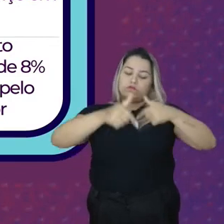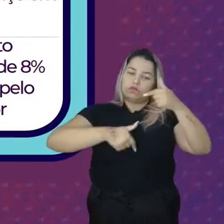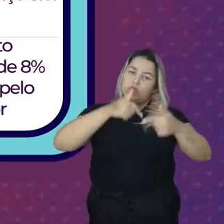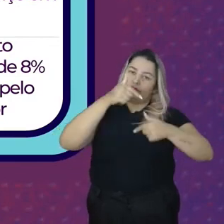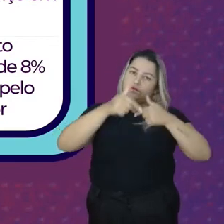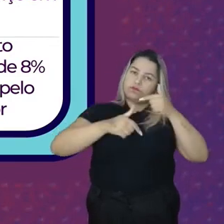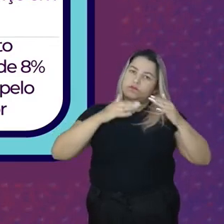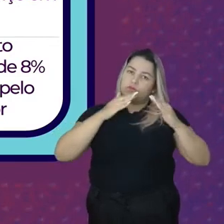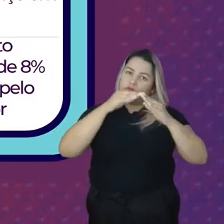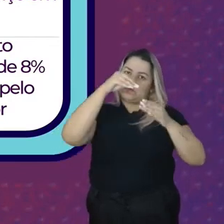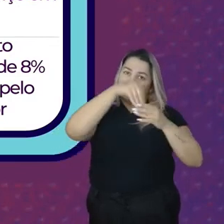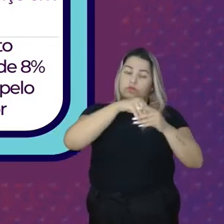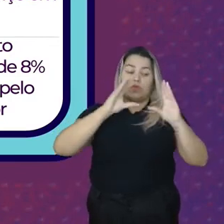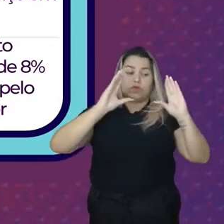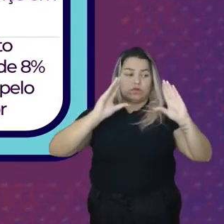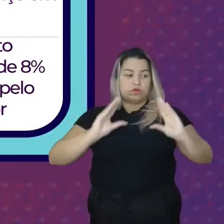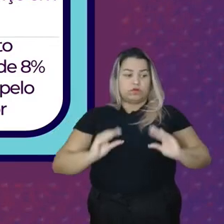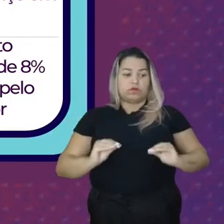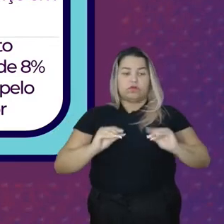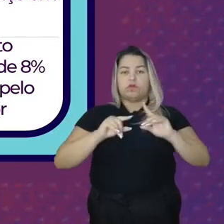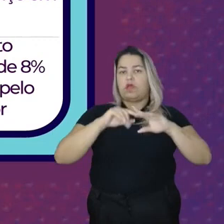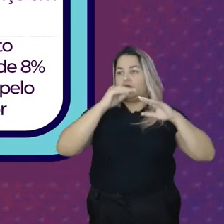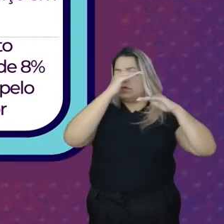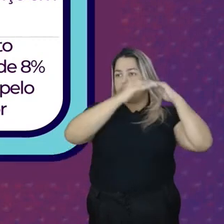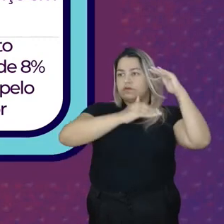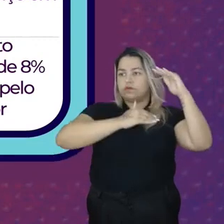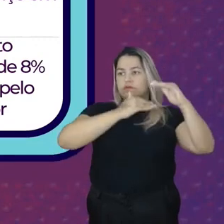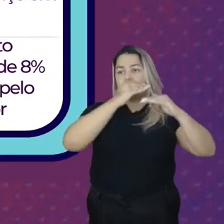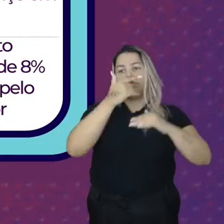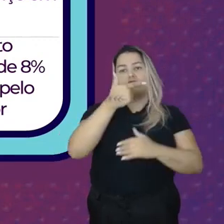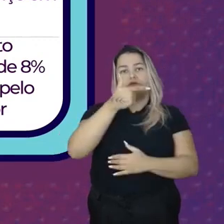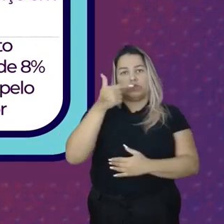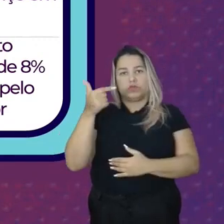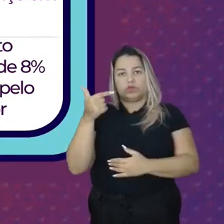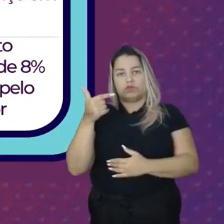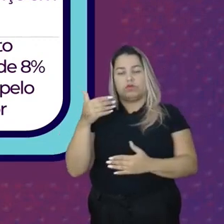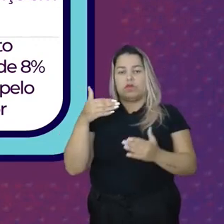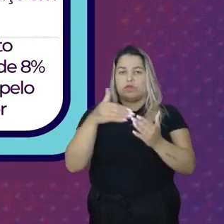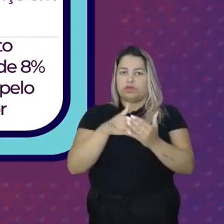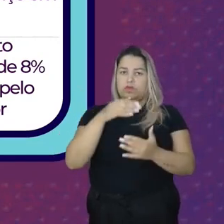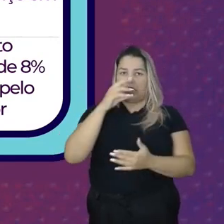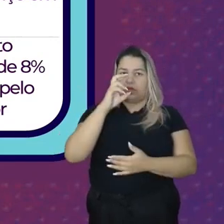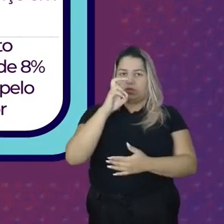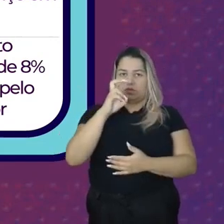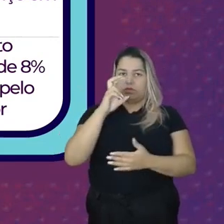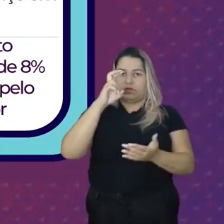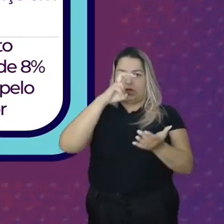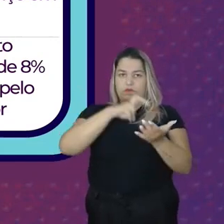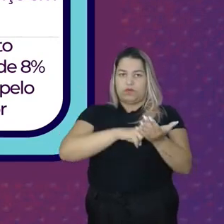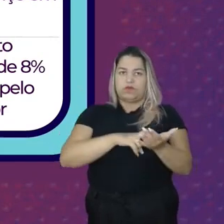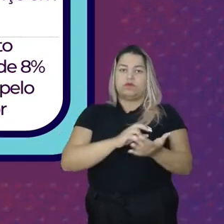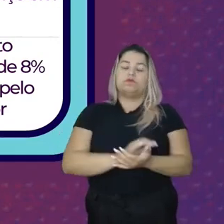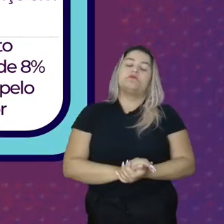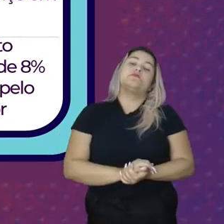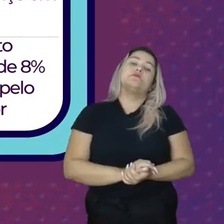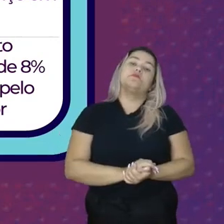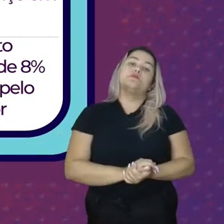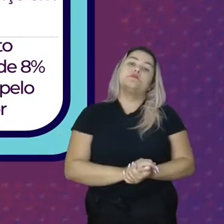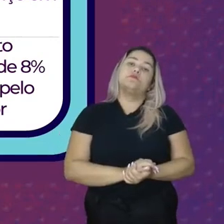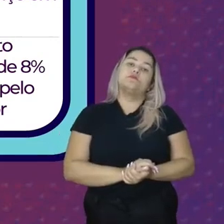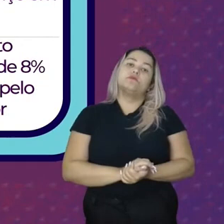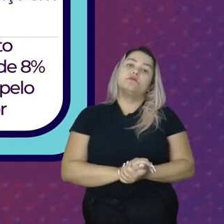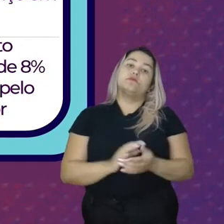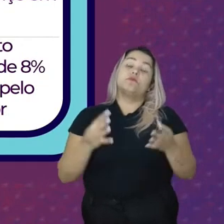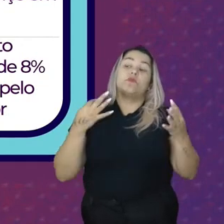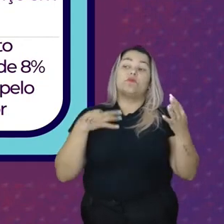doméstico noturno como aquele desempenhado entre 22 e 5 horas da manhã, concedeu